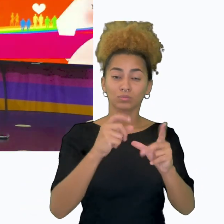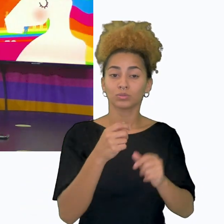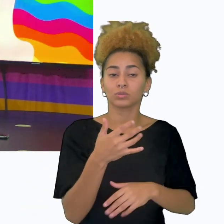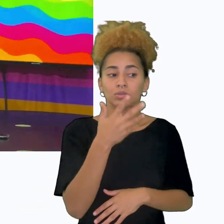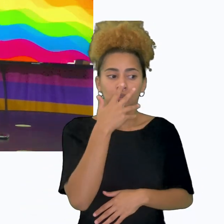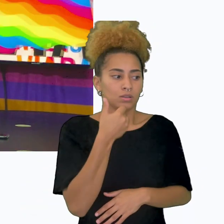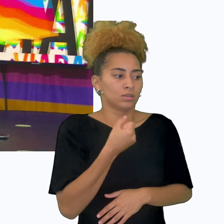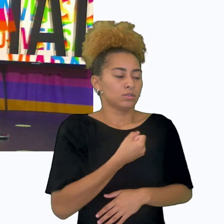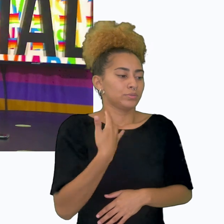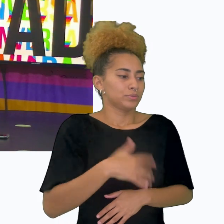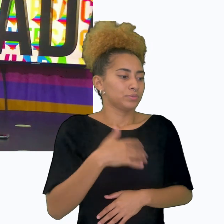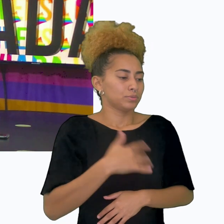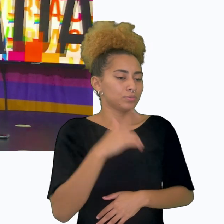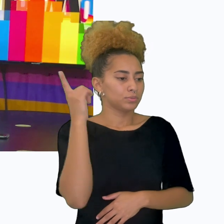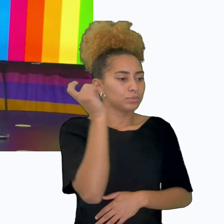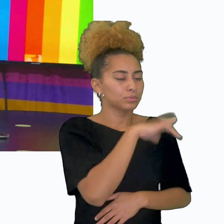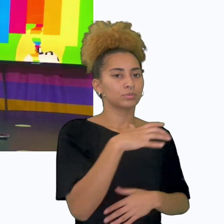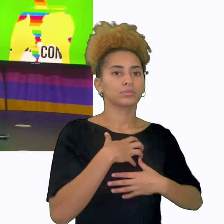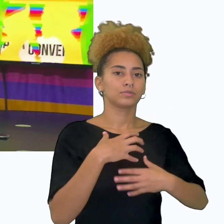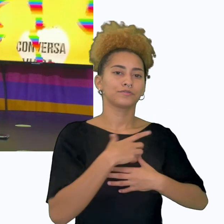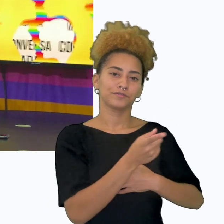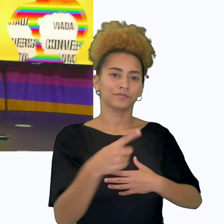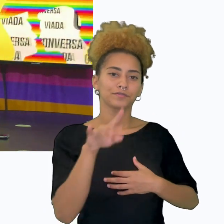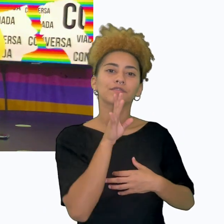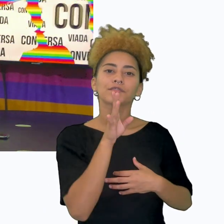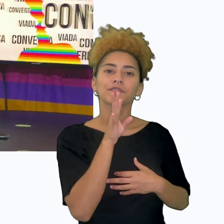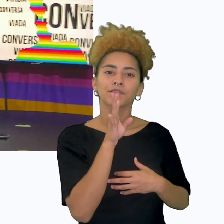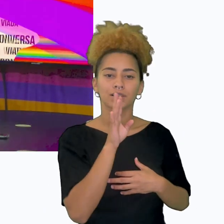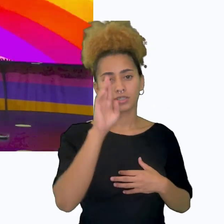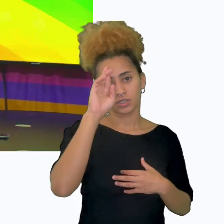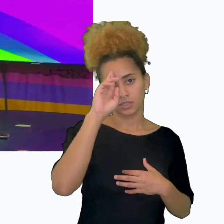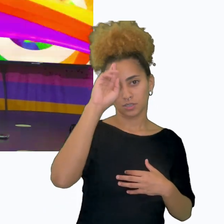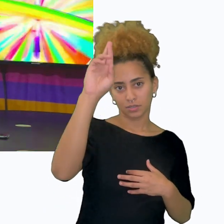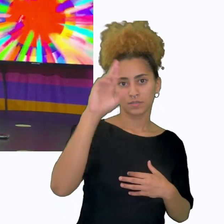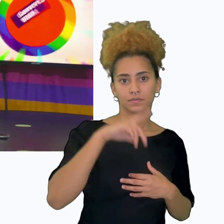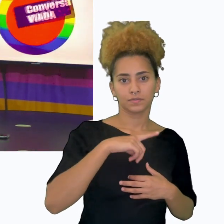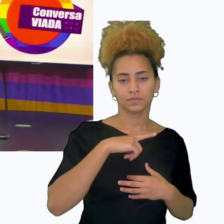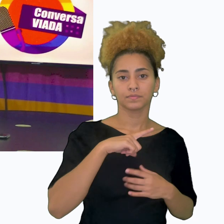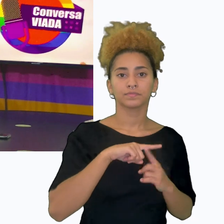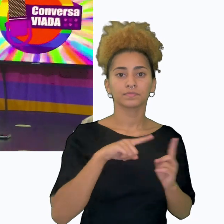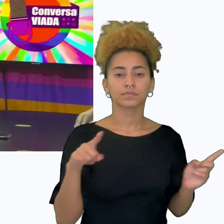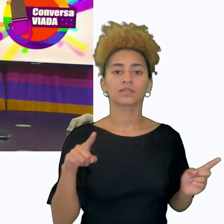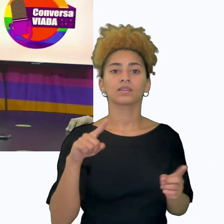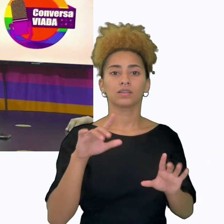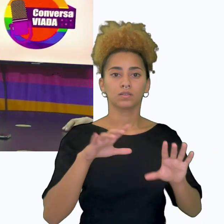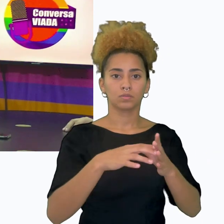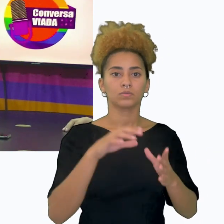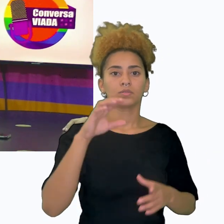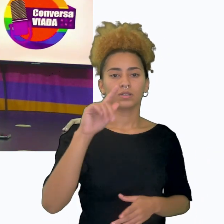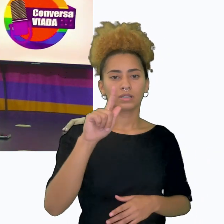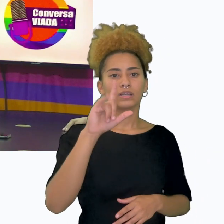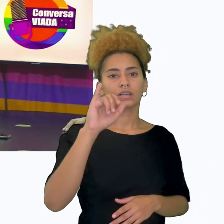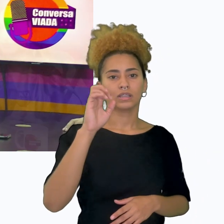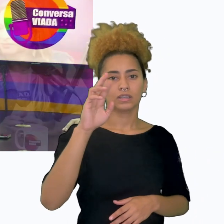cabia, não passava nada. Você sabe, né? Você era ele era do diretor, tinha as reuniões dele lá, ele sabe. Então, quando o